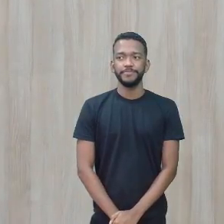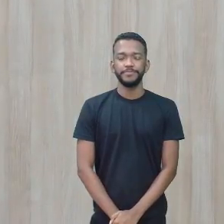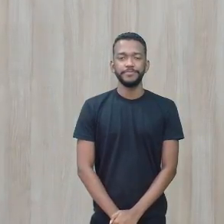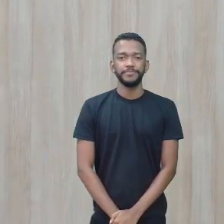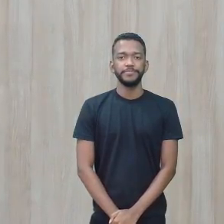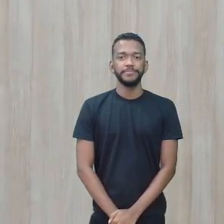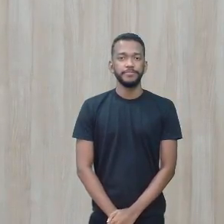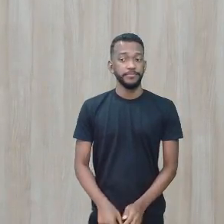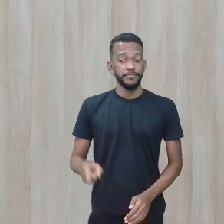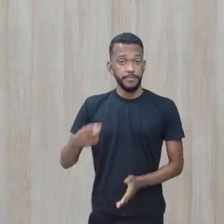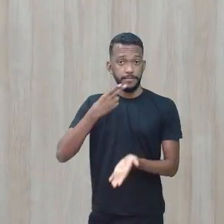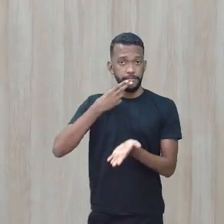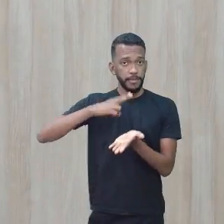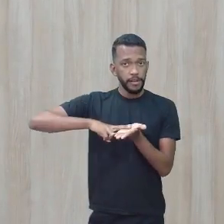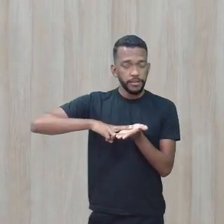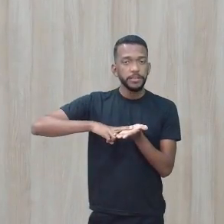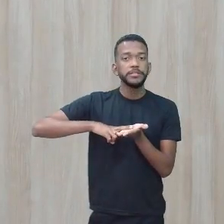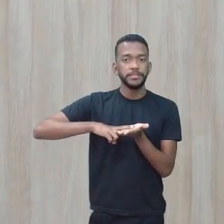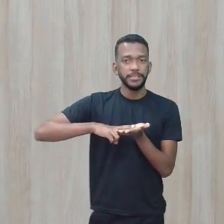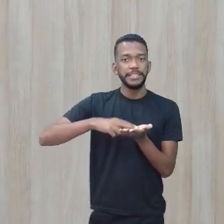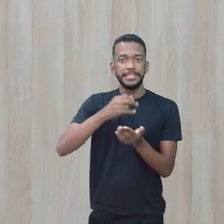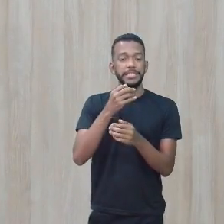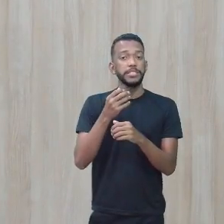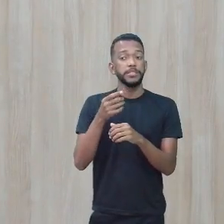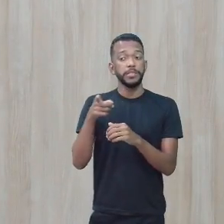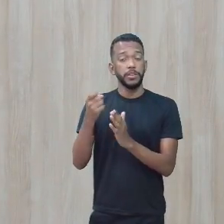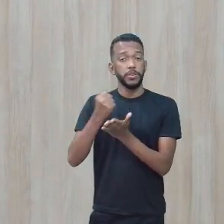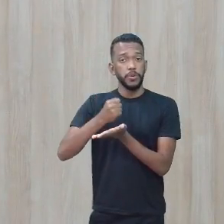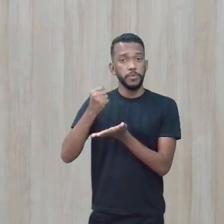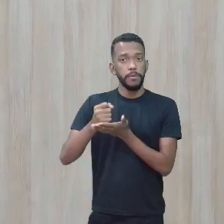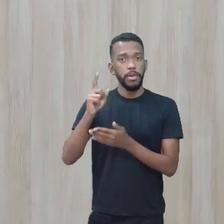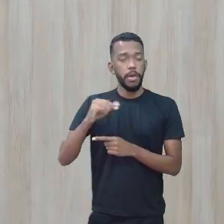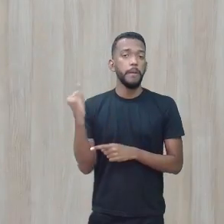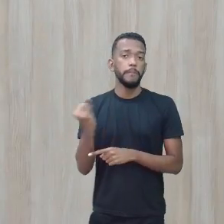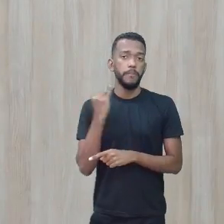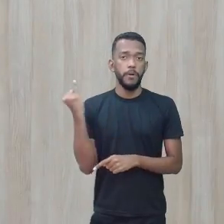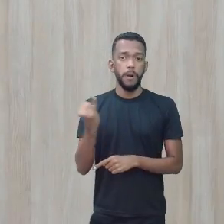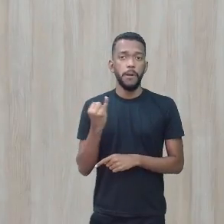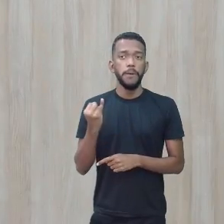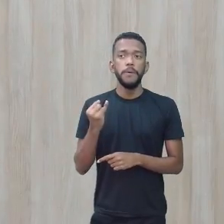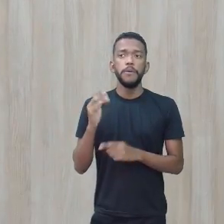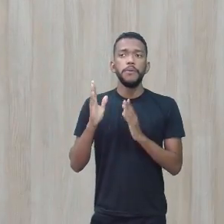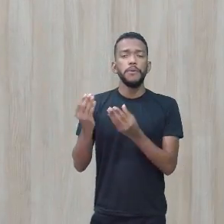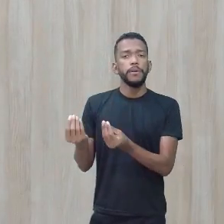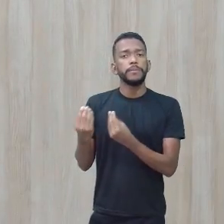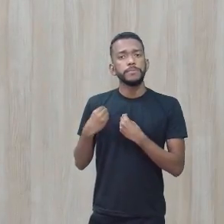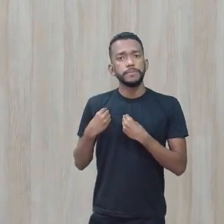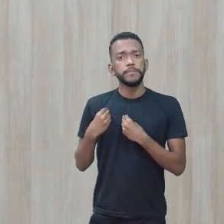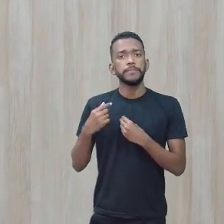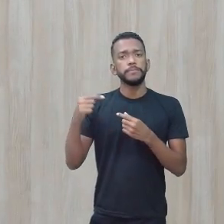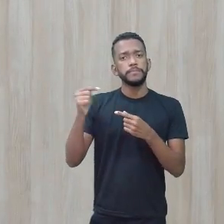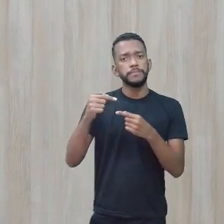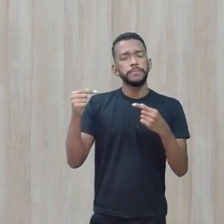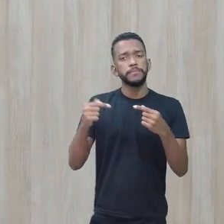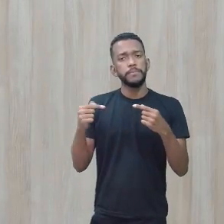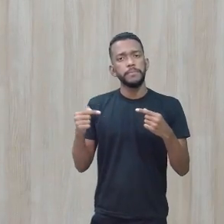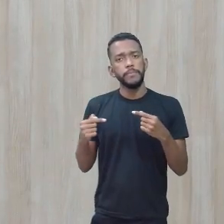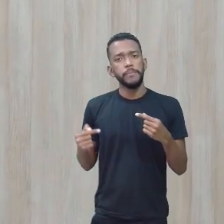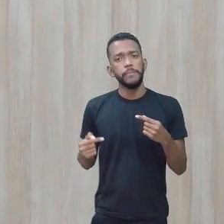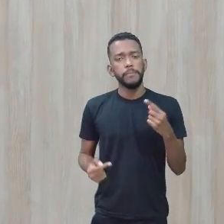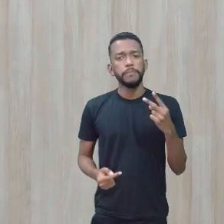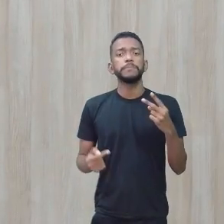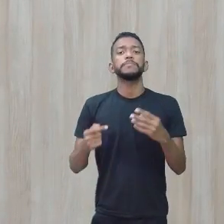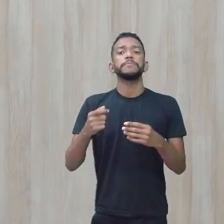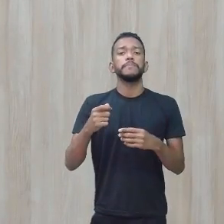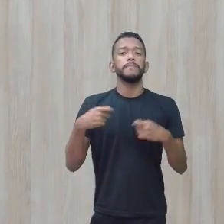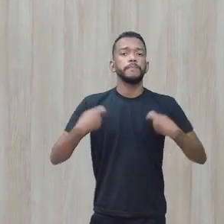Essa carta, né, esse documento foi importante e trouxe alguns eixos, né, fundamentais, essenciais para